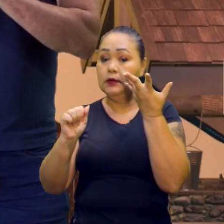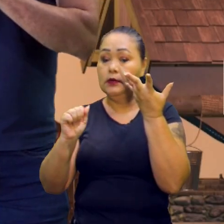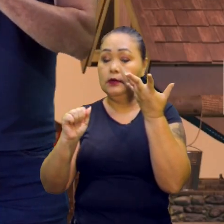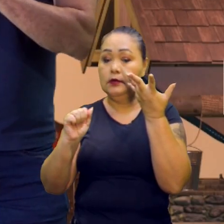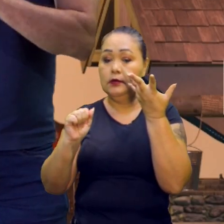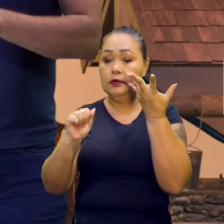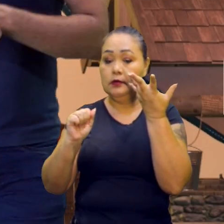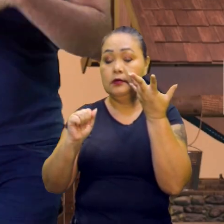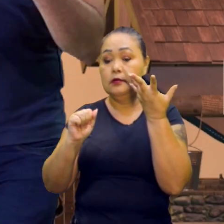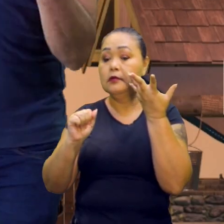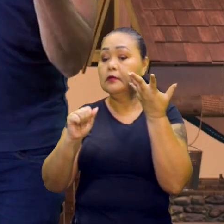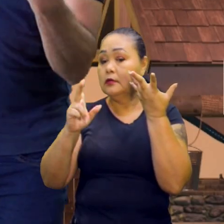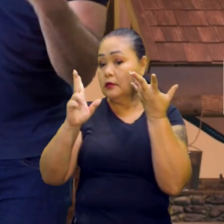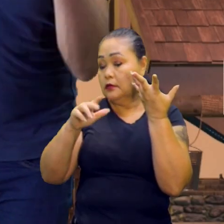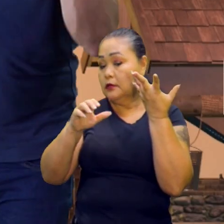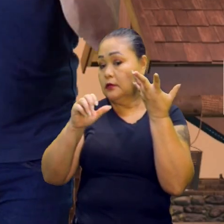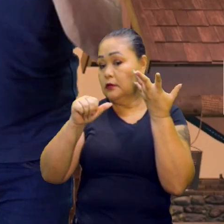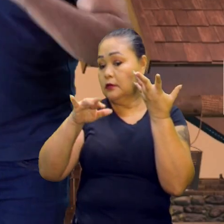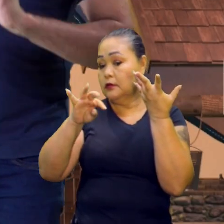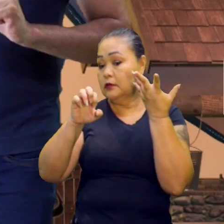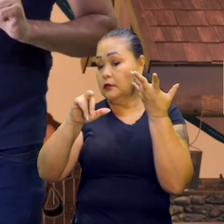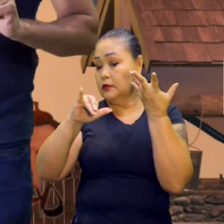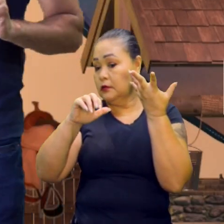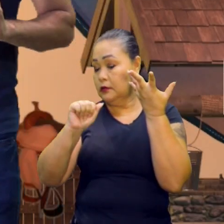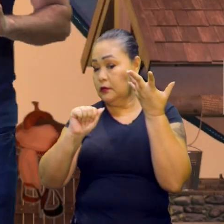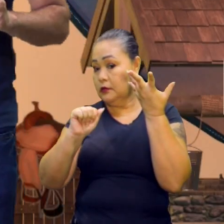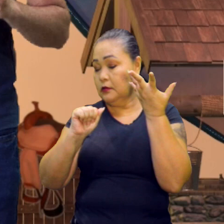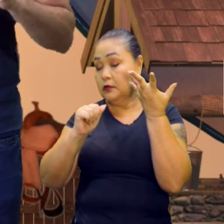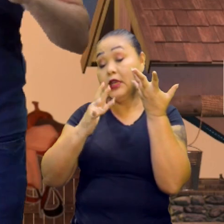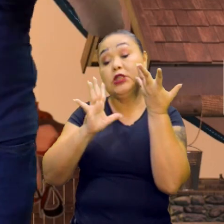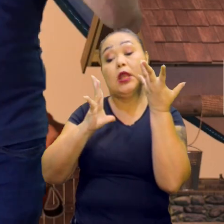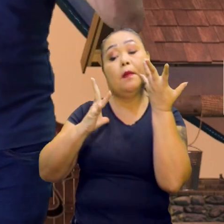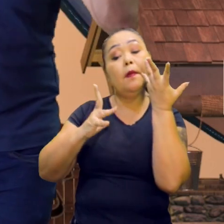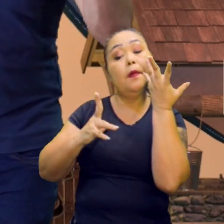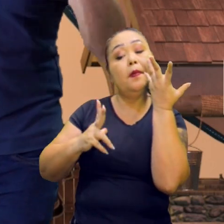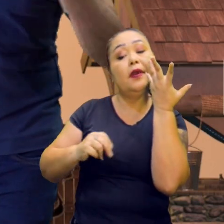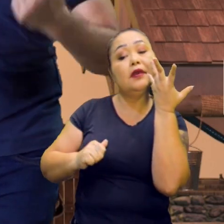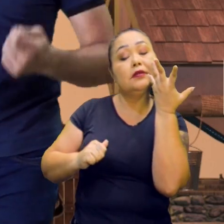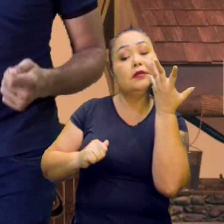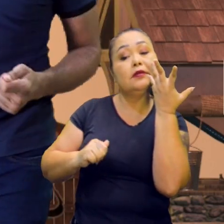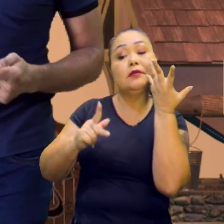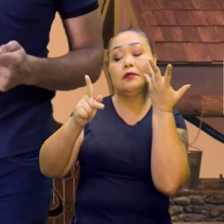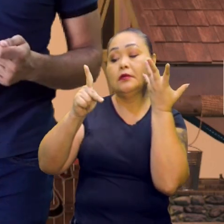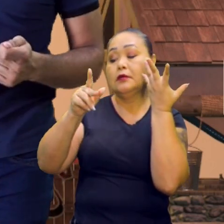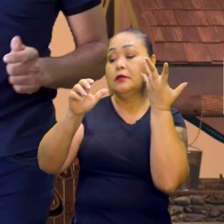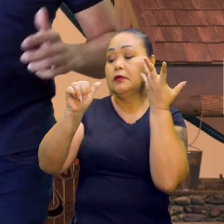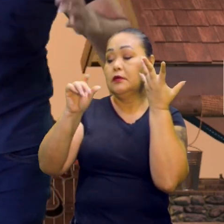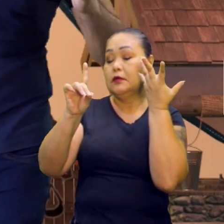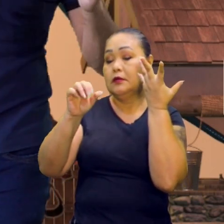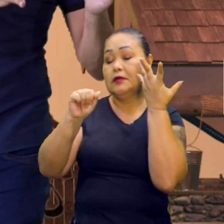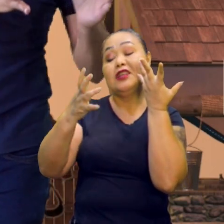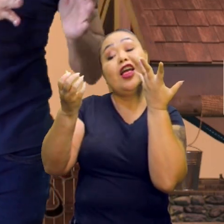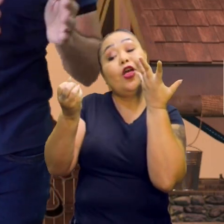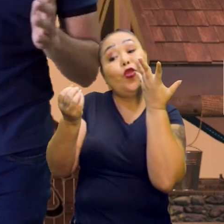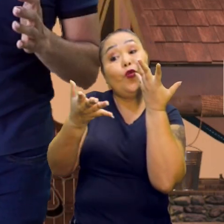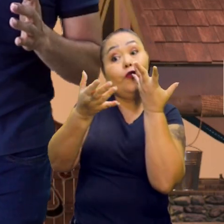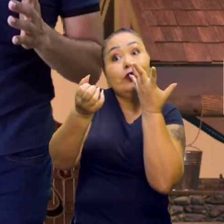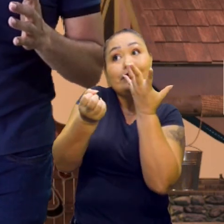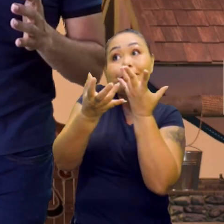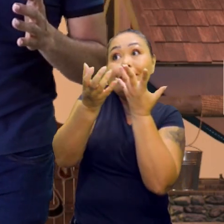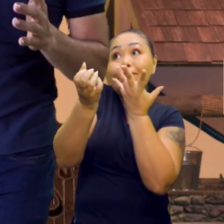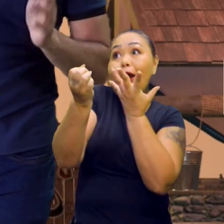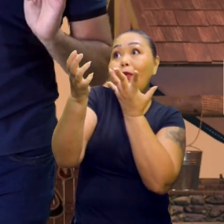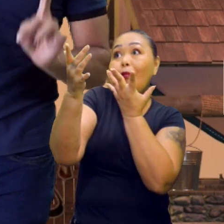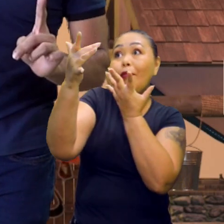fitossanitária, tem a poda de limpeza e tem a poda de renovação. Então, para fazer essas